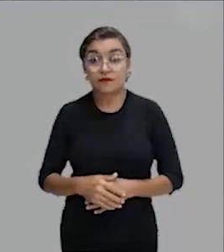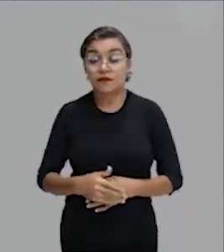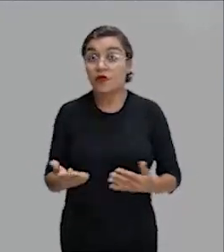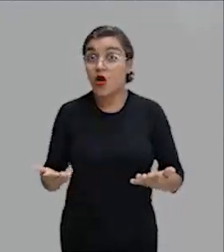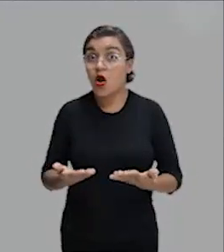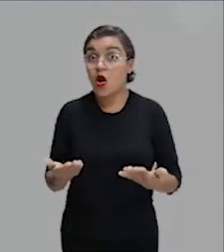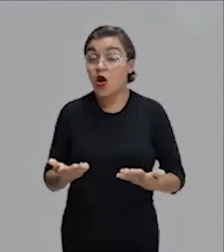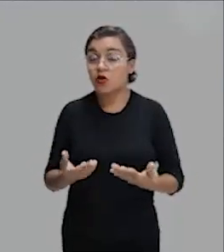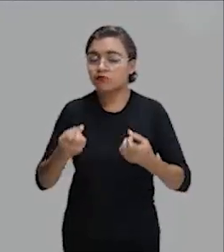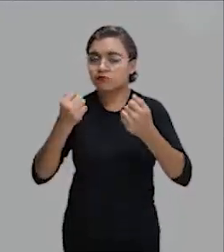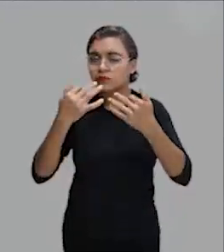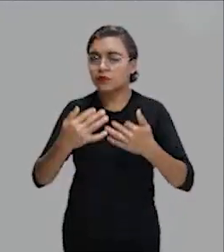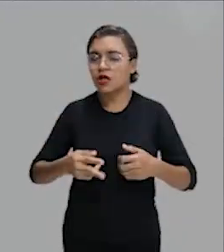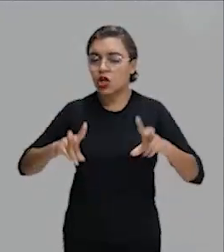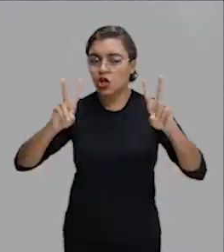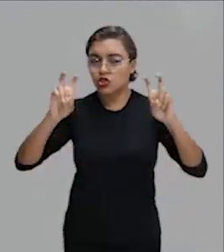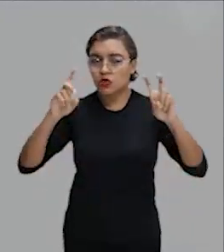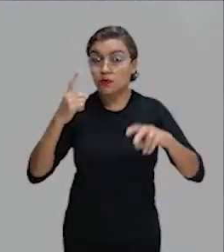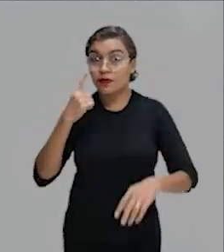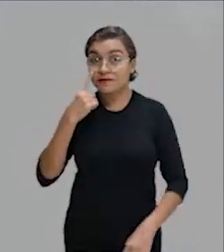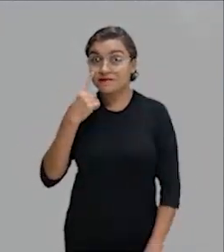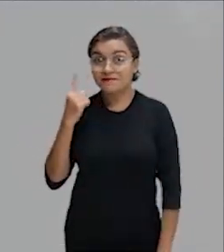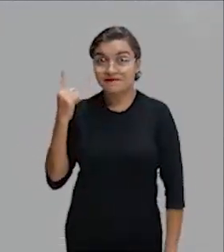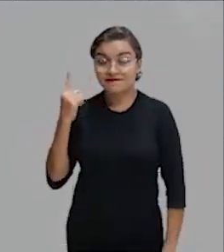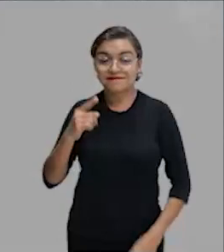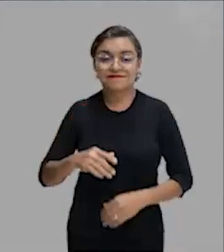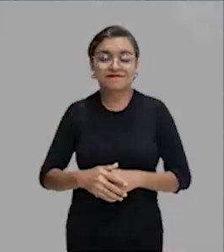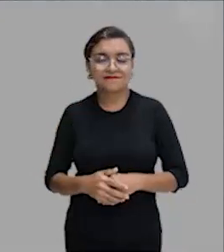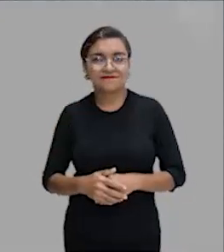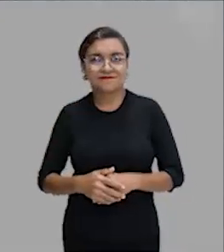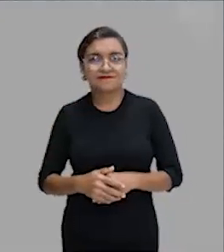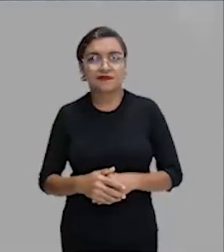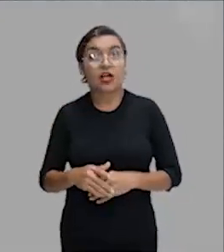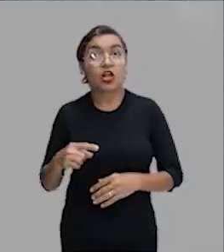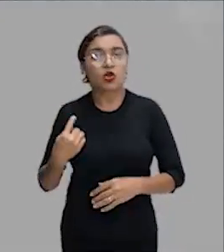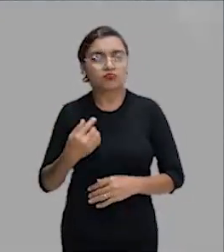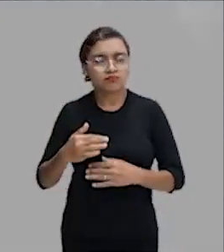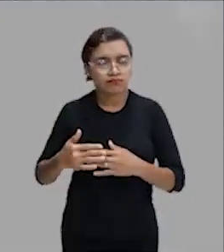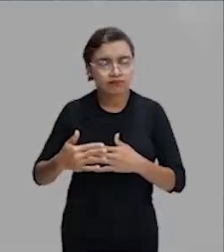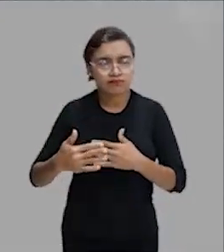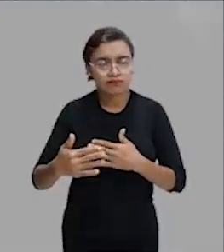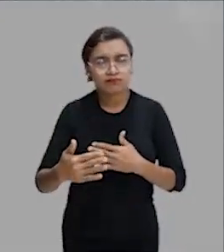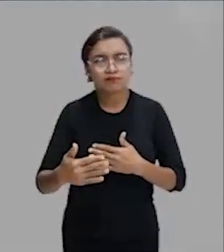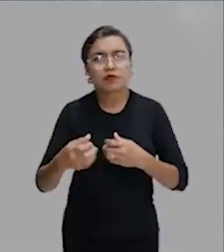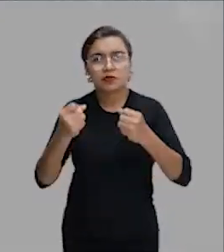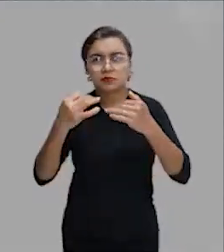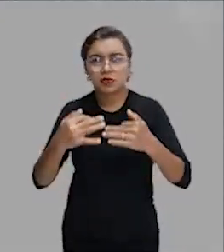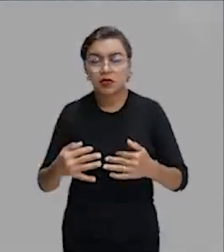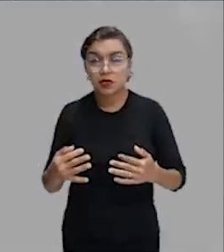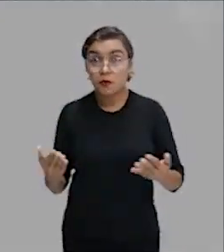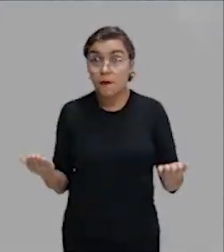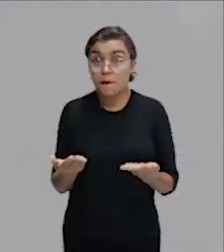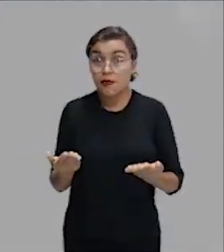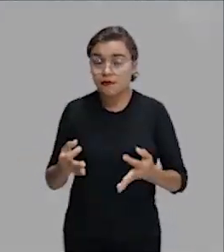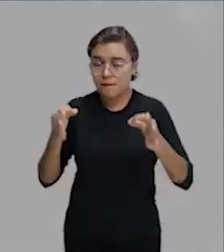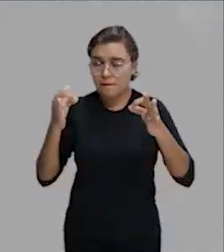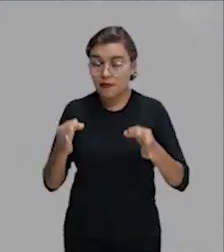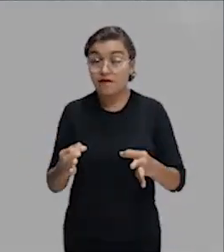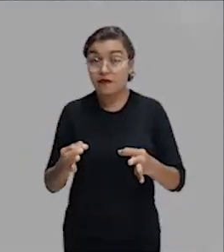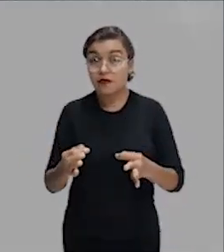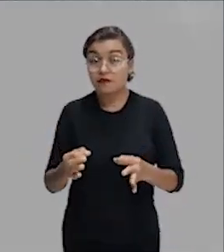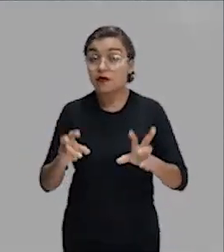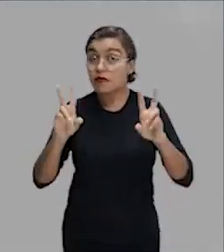de present perfect sentences. Ou seja, nós vamos continuar falando do presente perfeito, que já foi um tema de uma